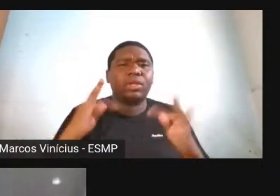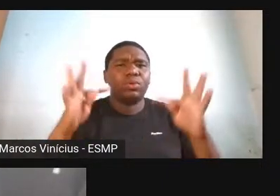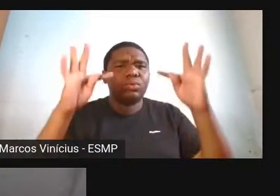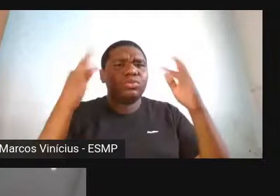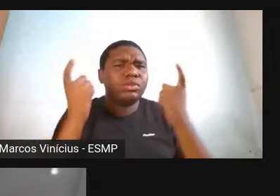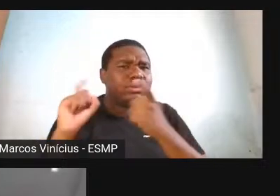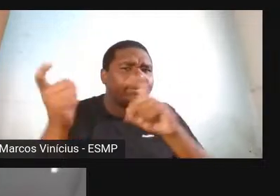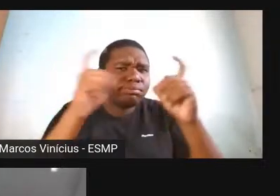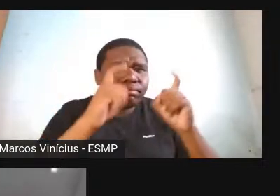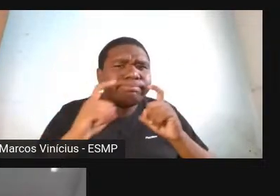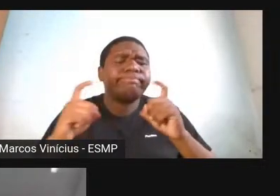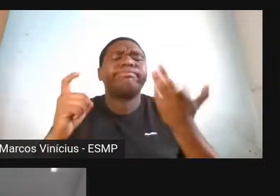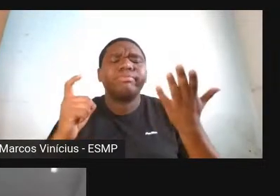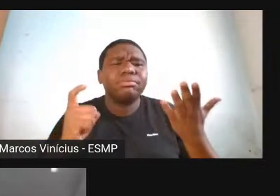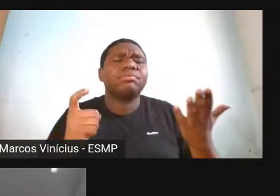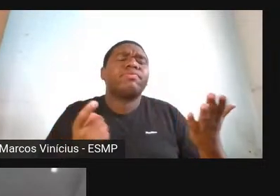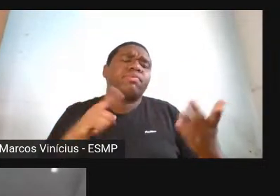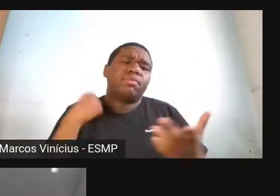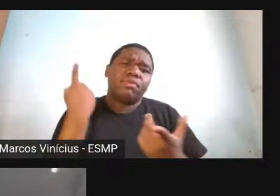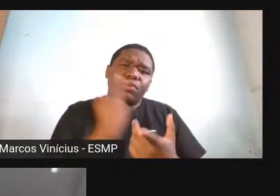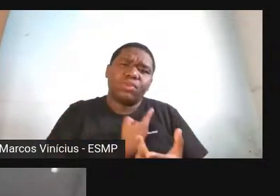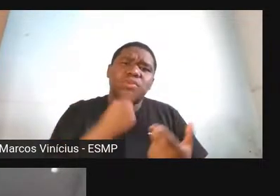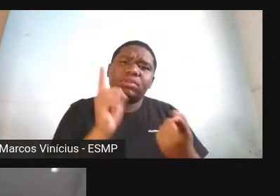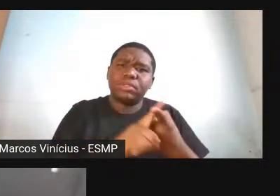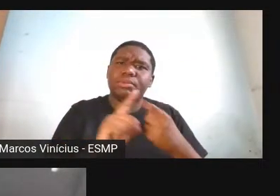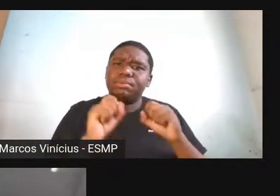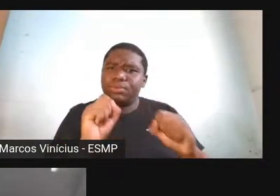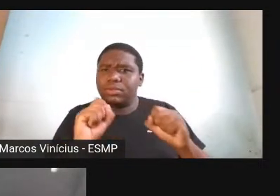tecnológica, não é possível discutirmos